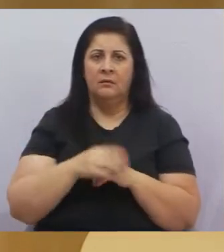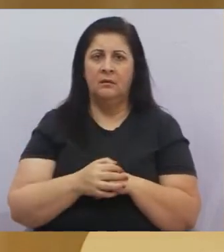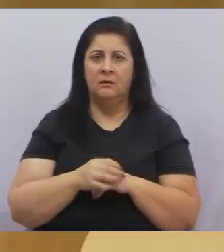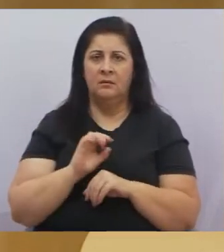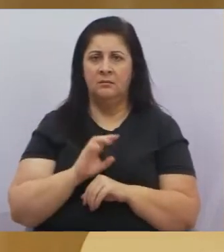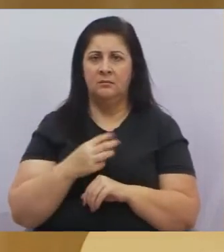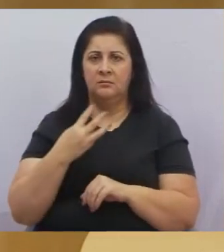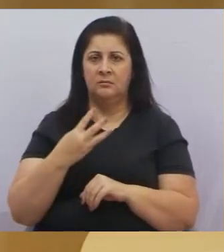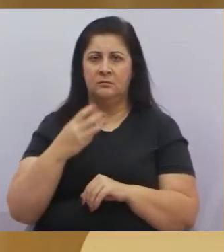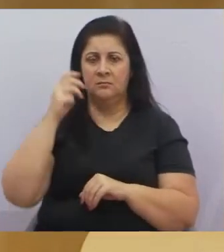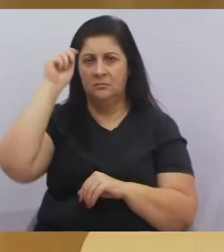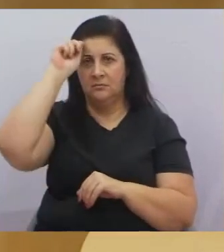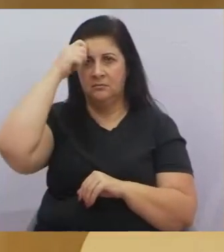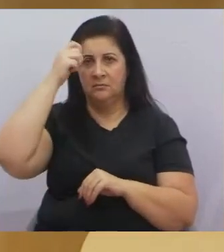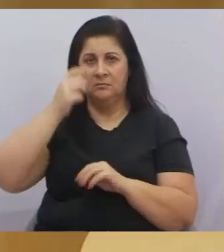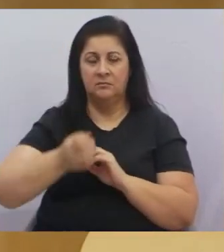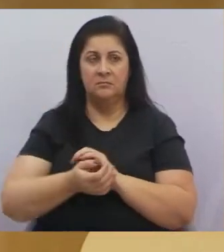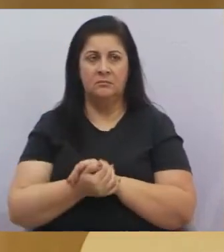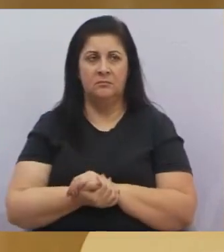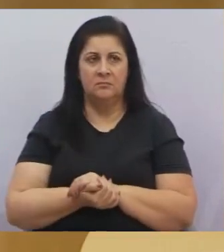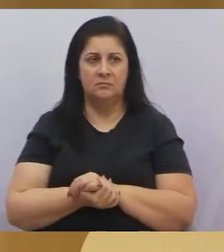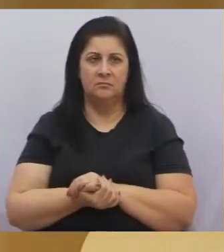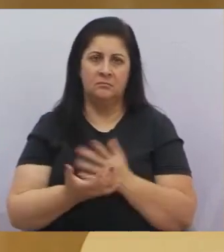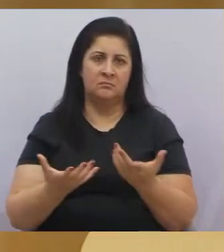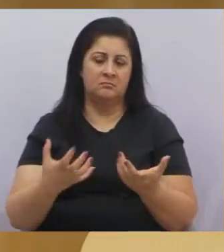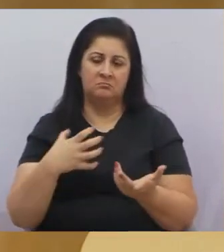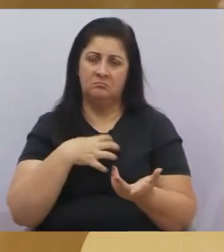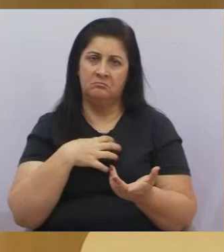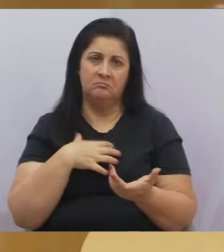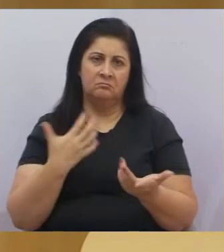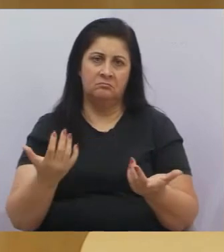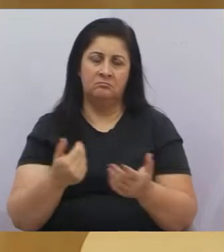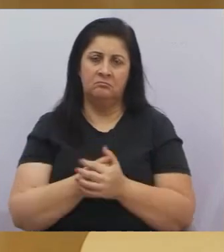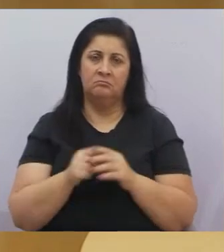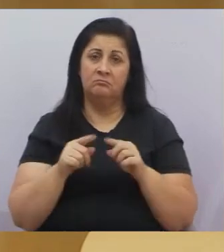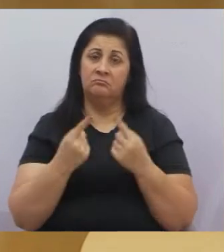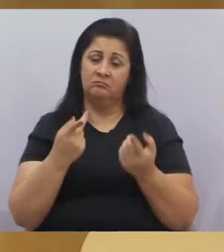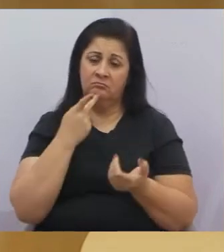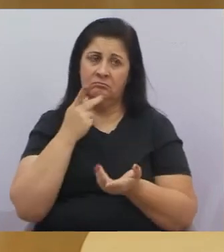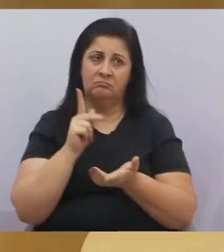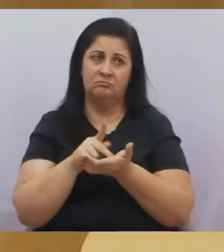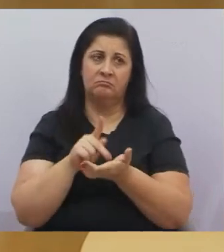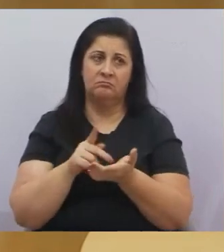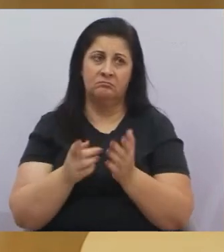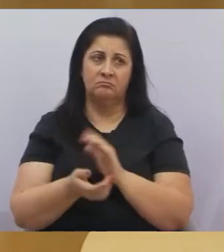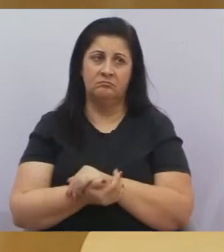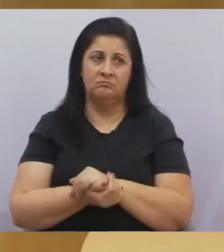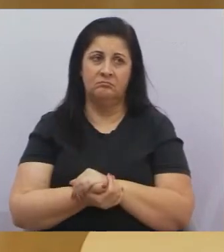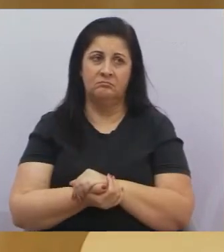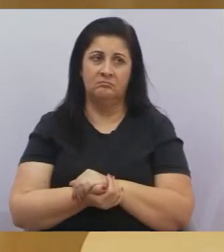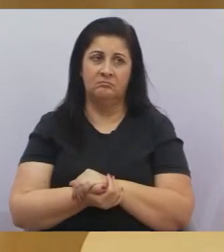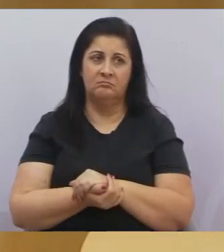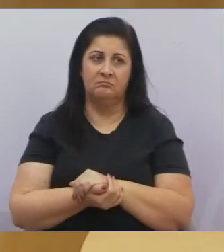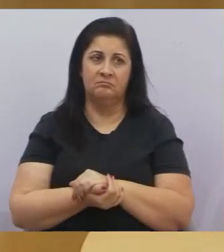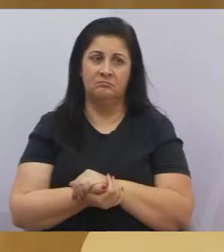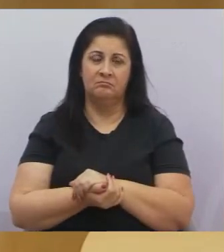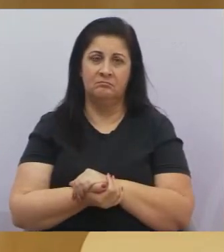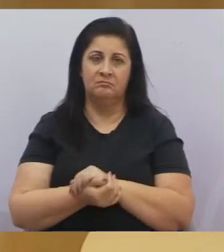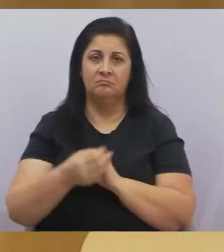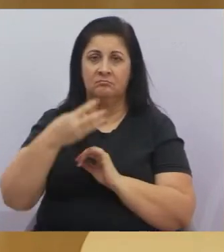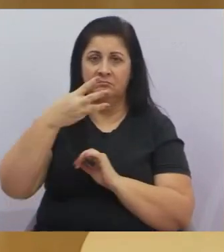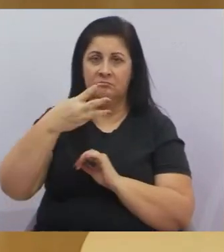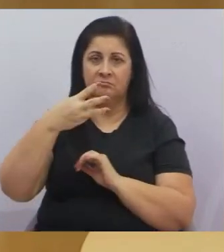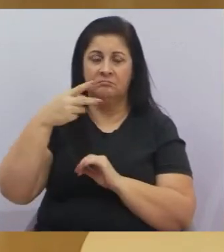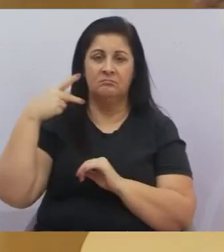3 negros, senhor presidente. Sinto muito, mas eu vou ser bem sincero, senhor presidente. Tem 3 negros